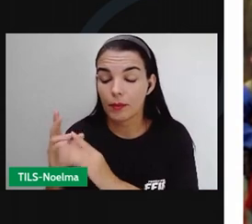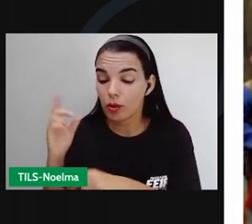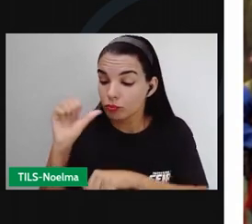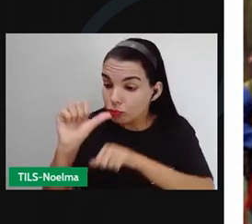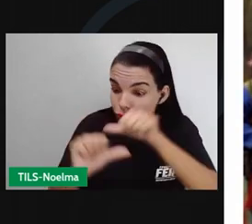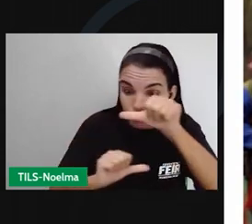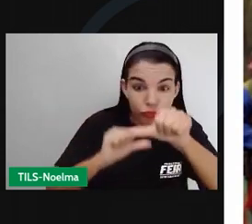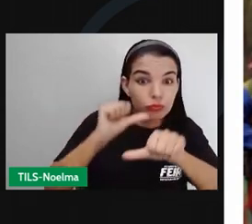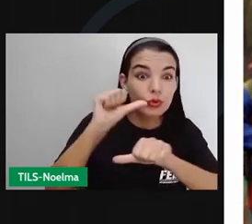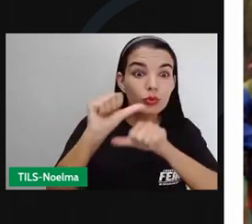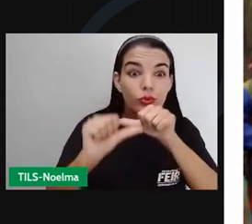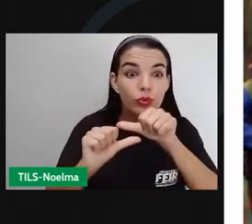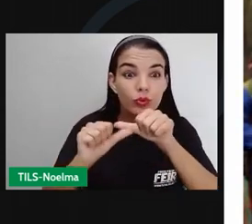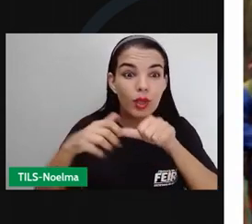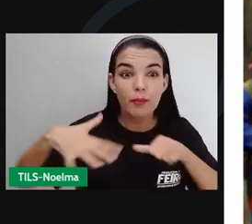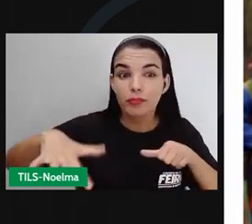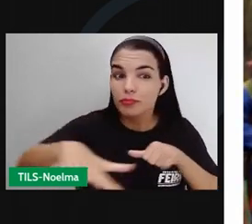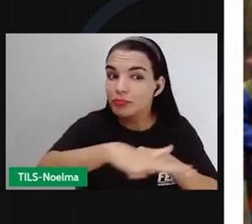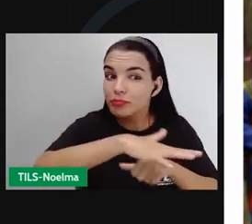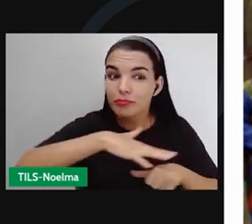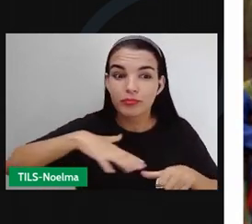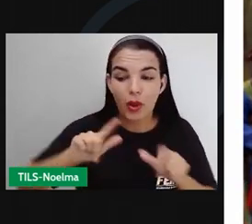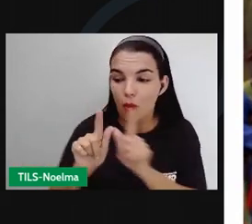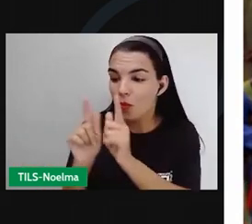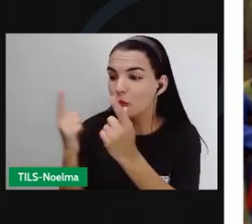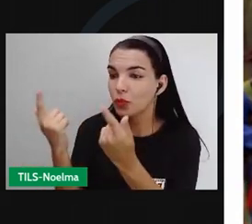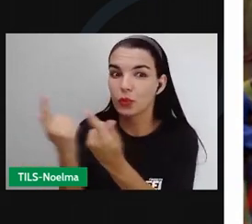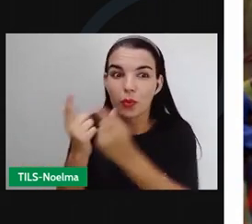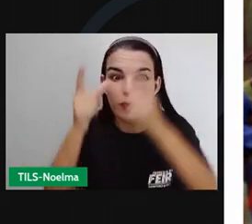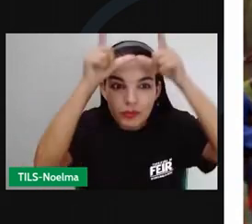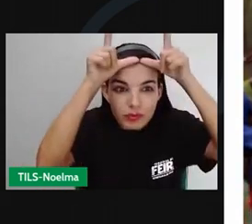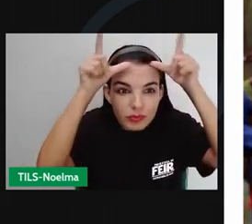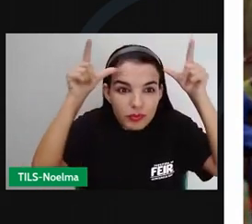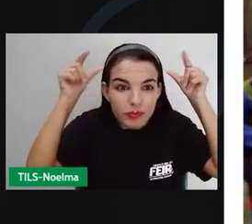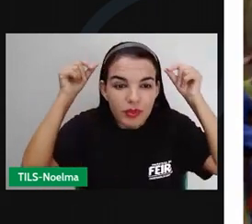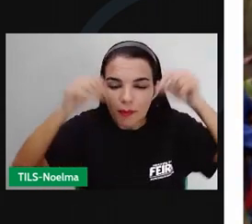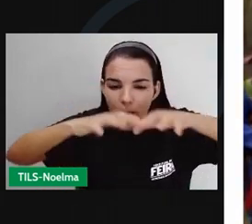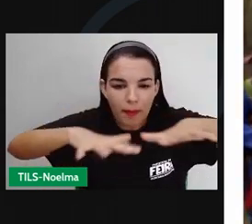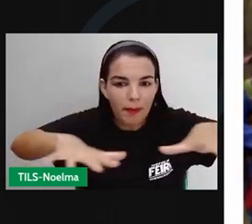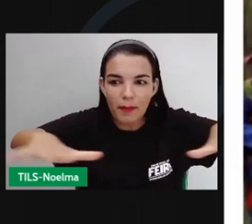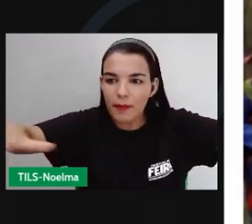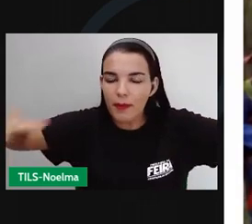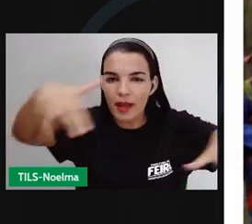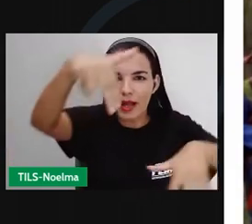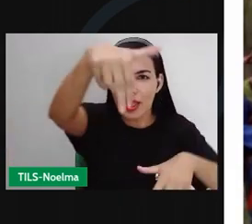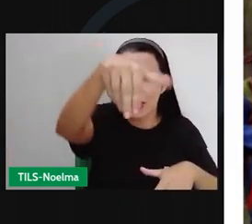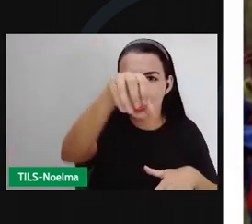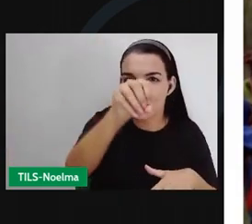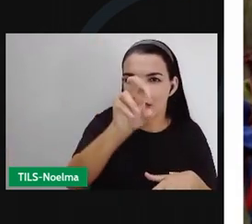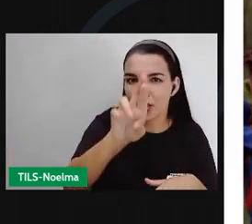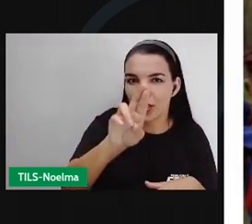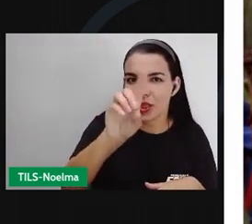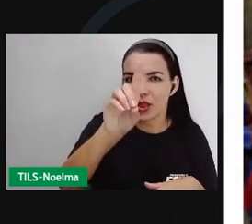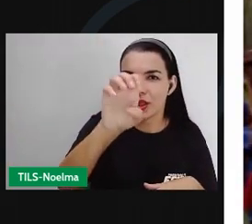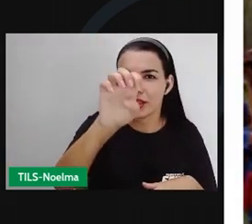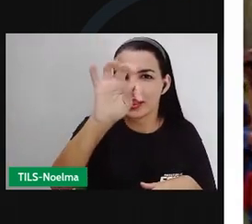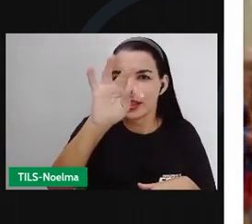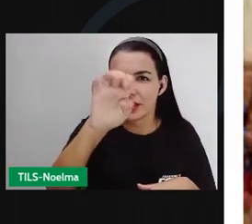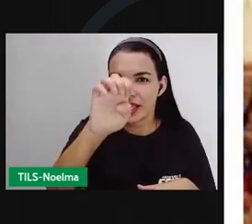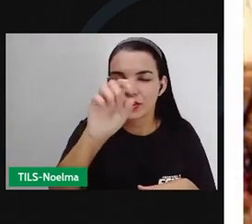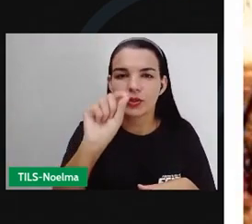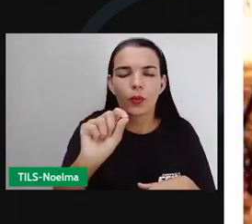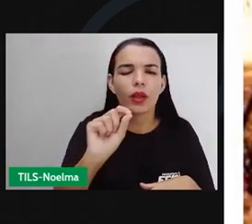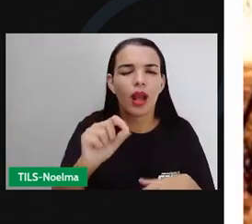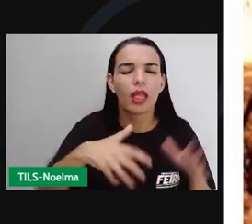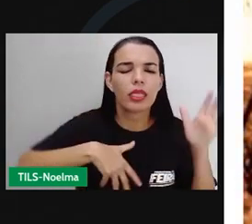os bandos de cangaceiros espalhados pelos sertões nordestinos. O chachado era uma dança